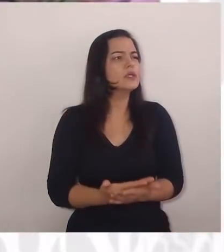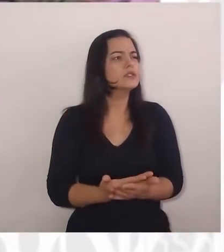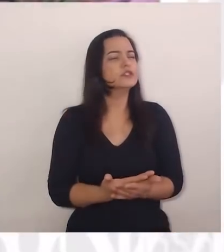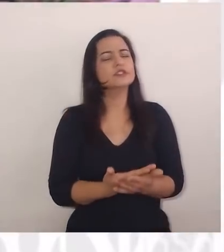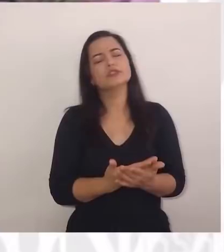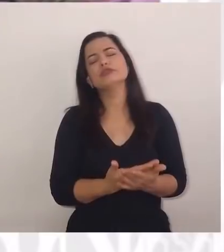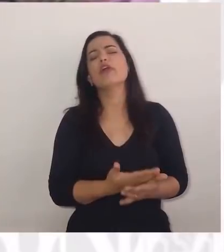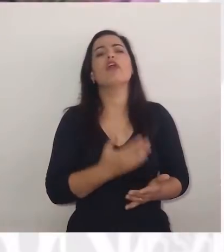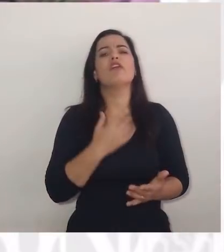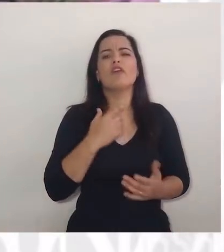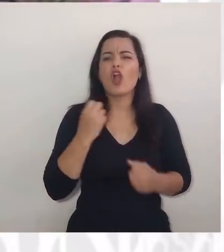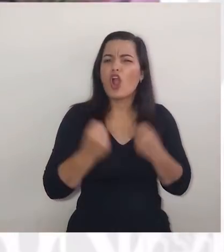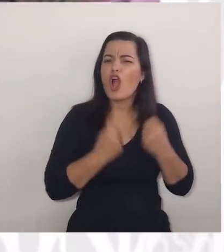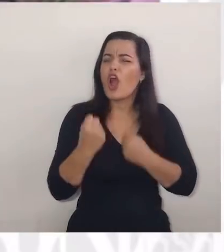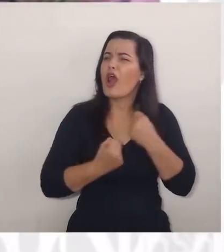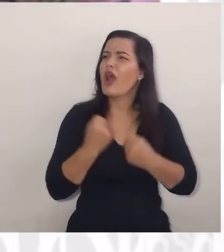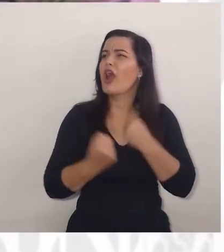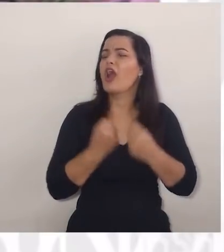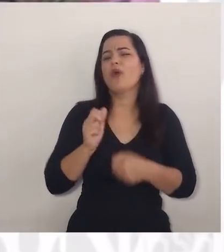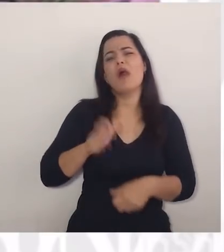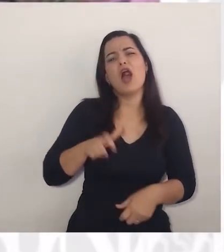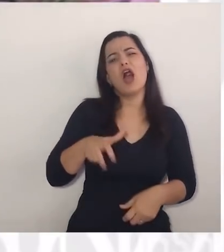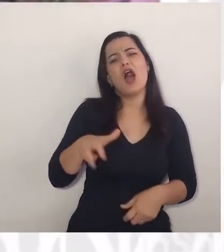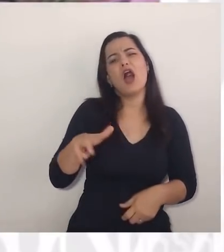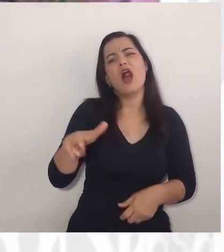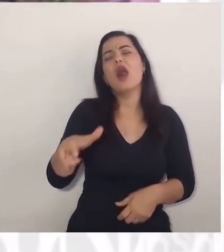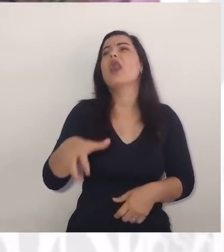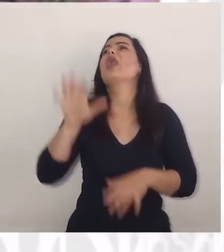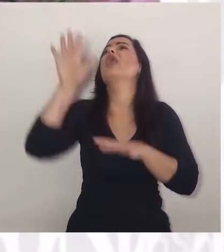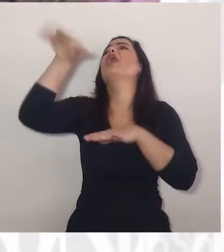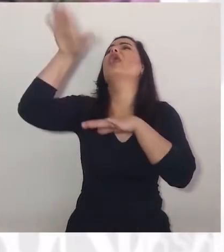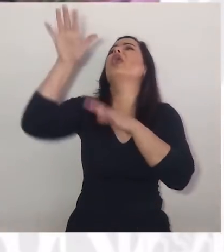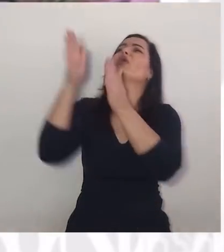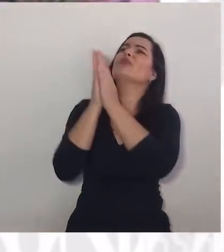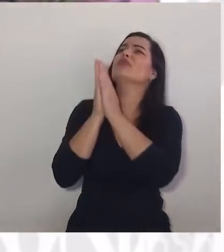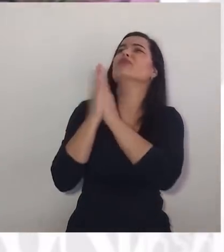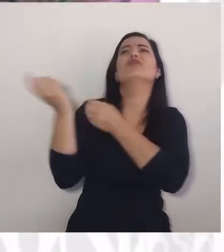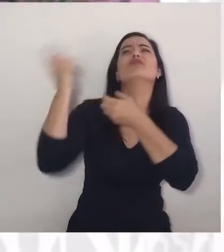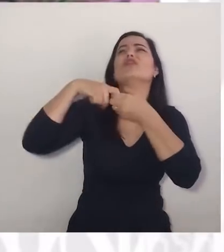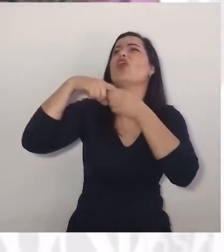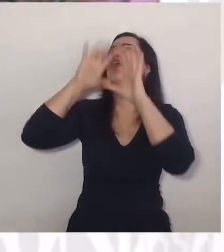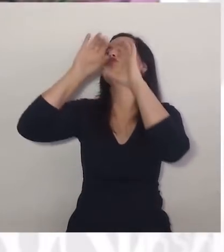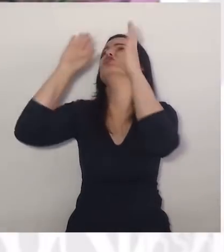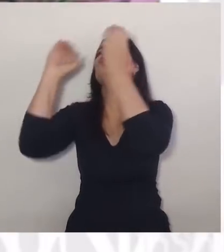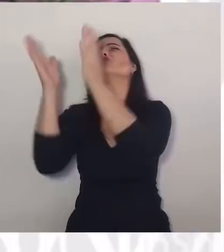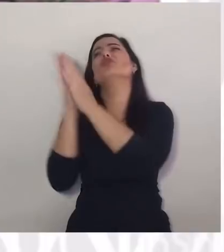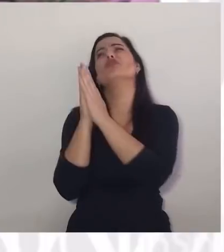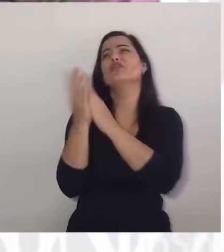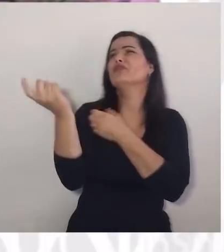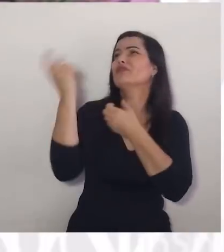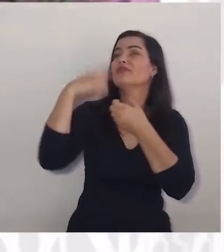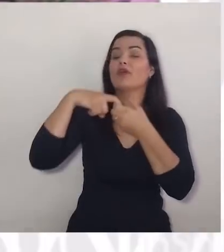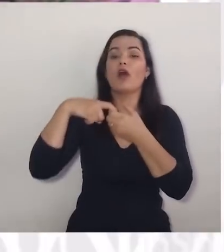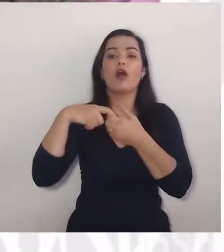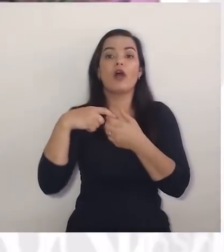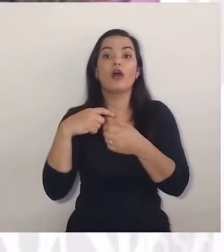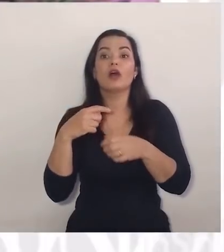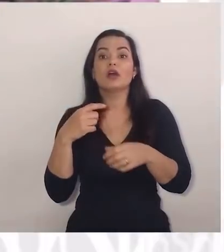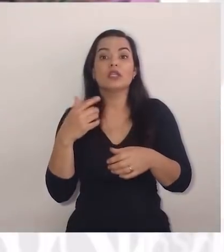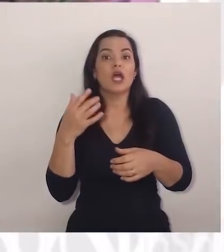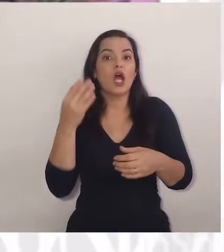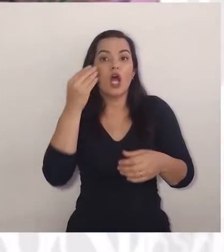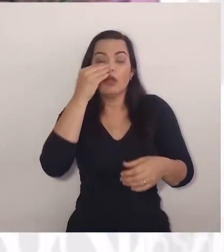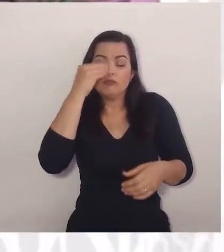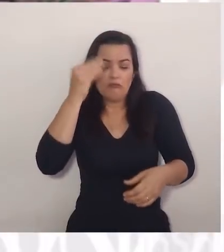paquiderme, correu horas e horas atrás da nuvem, suplicando para que ela retornasse, sem se importar com